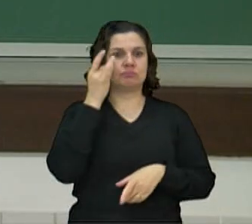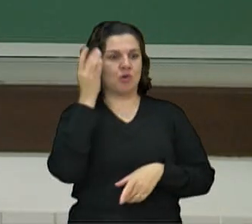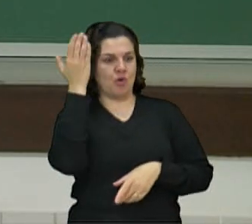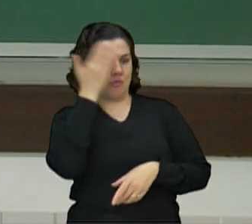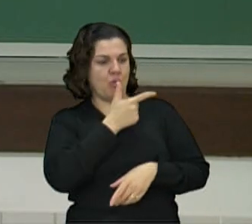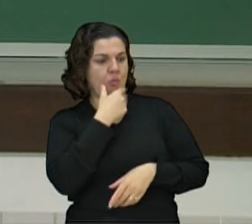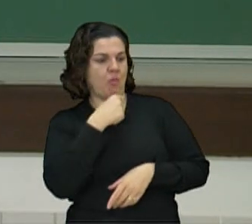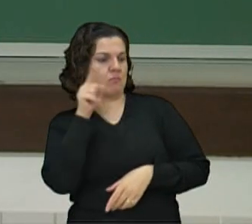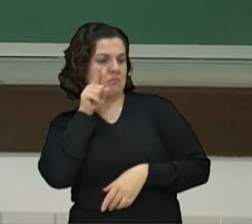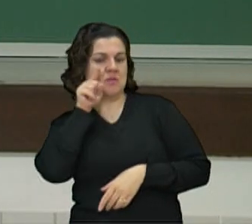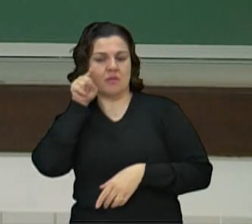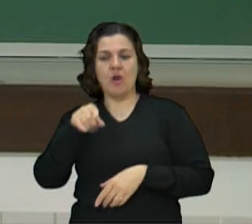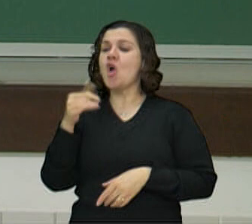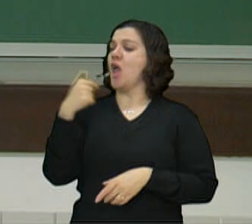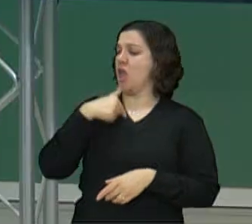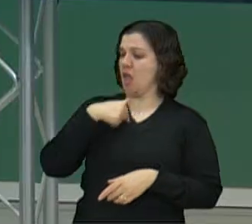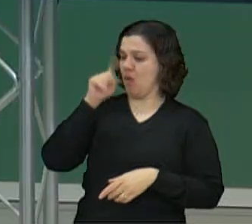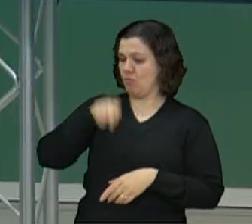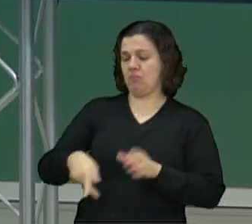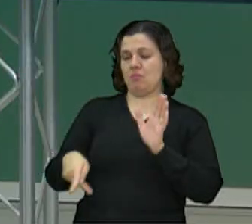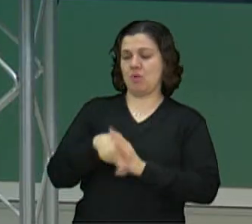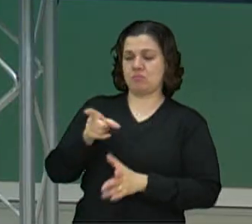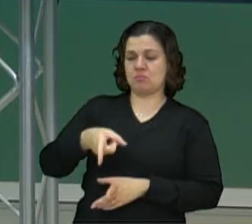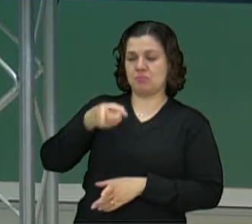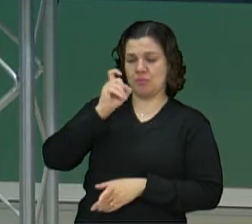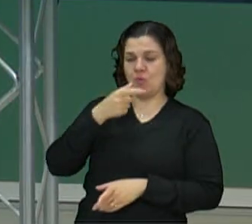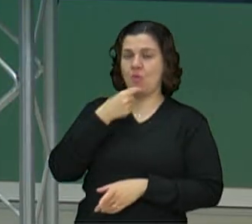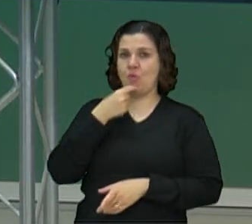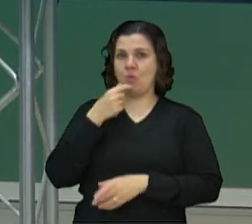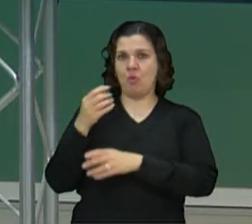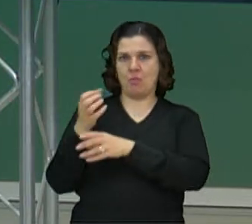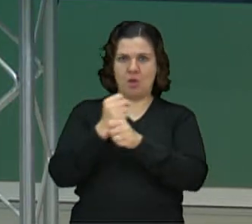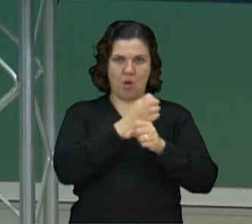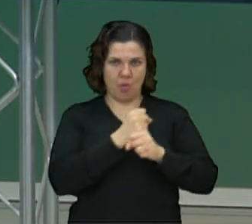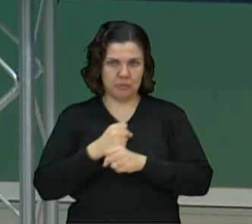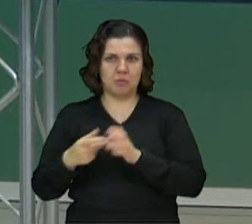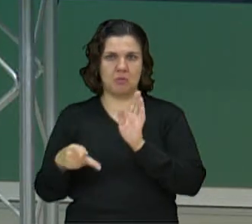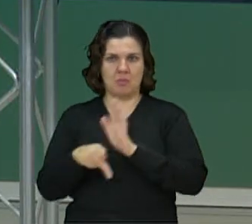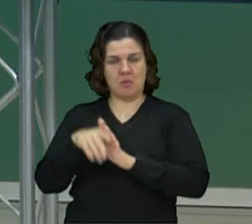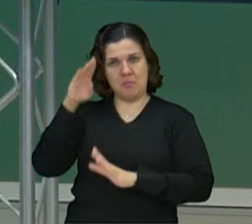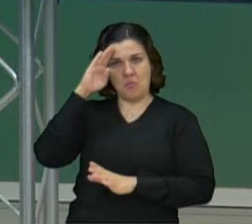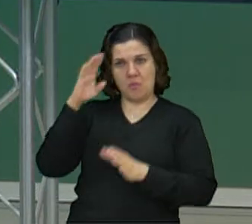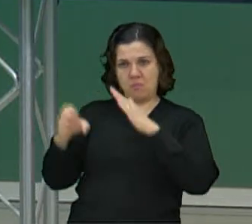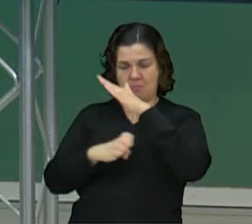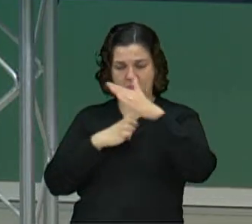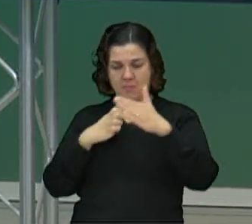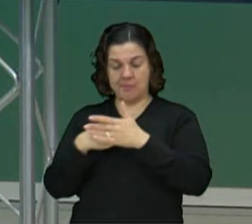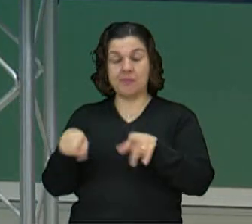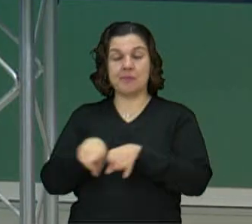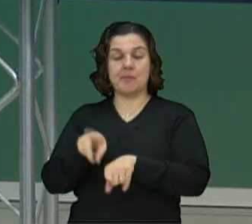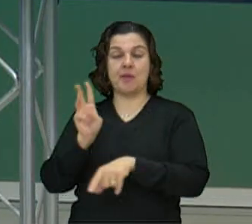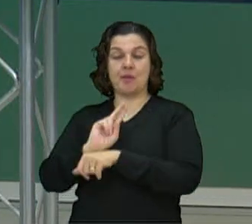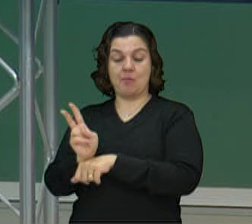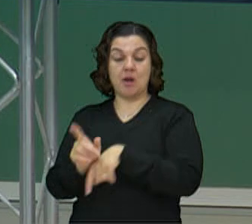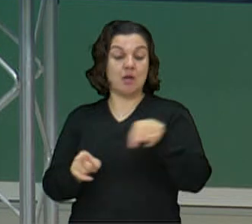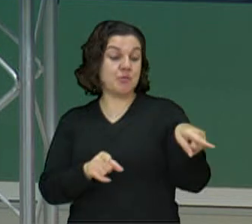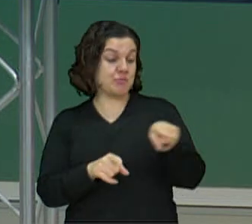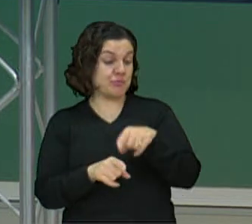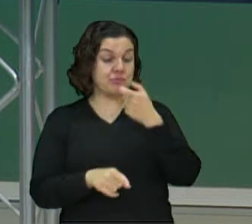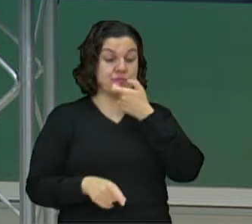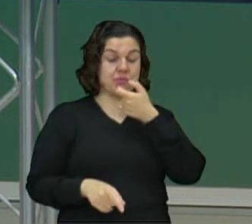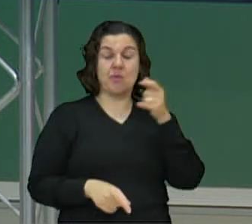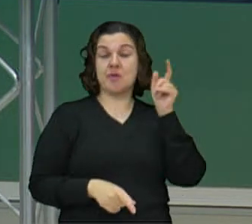um americano de que ele teria cometido o assassinato de um contador de uma empresa e do guarda dessa empresa, os dois imigrantes